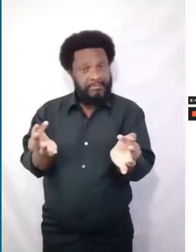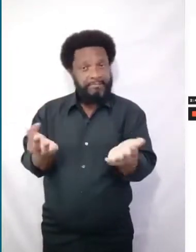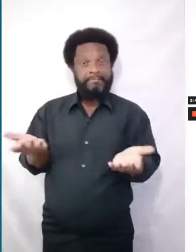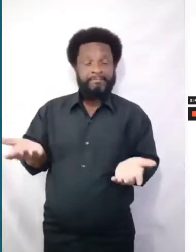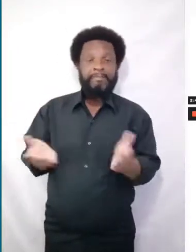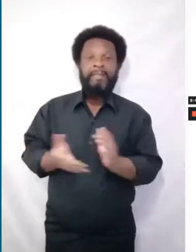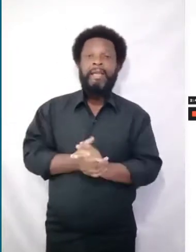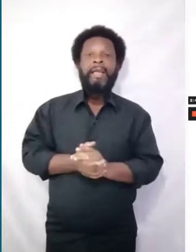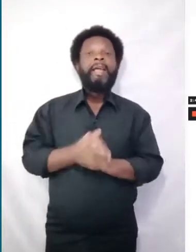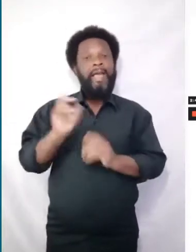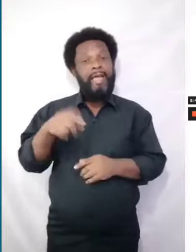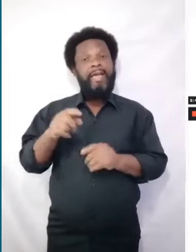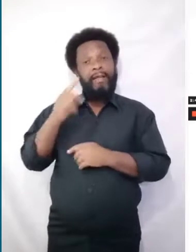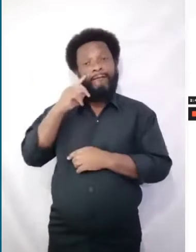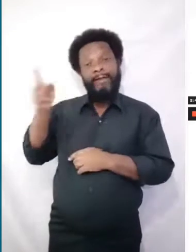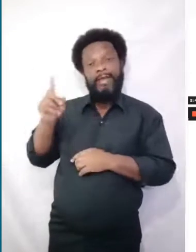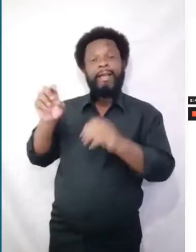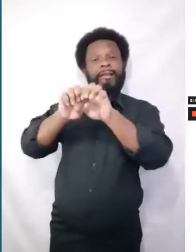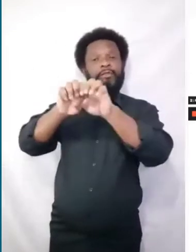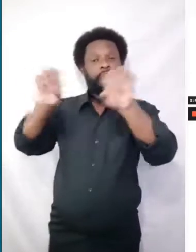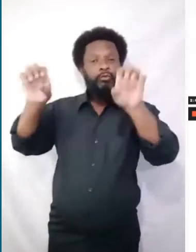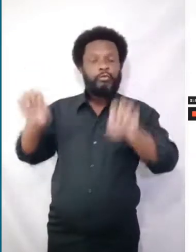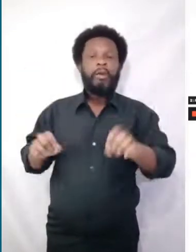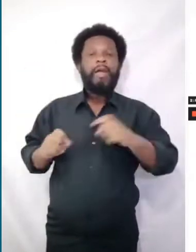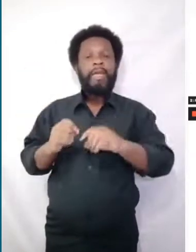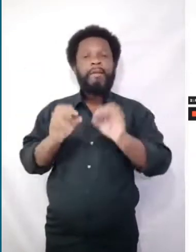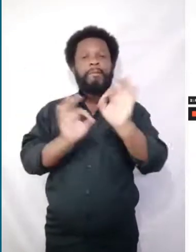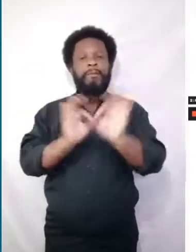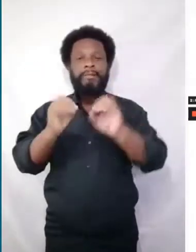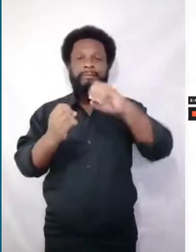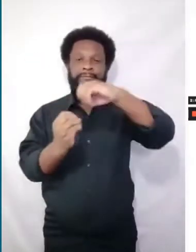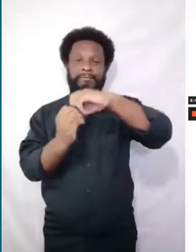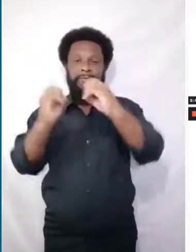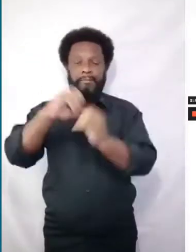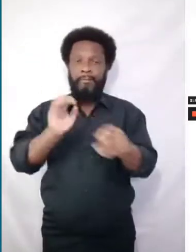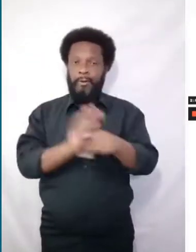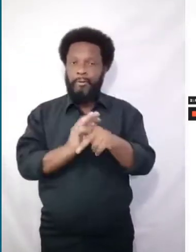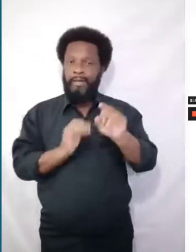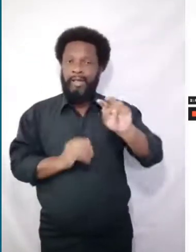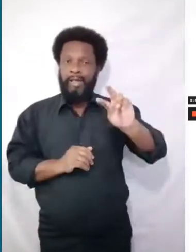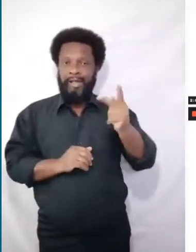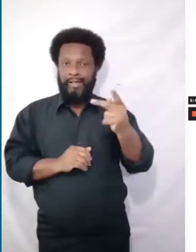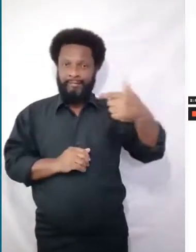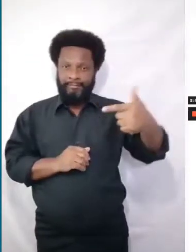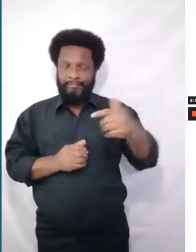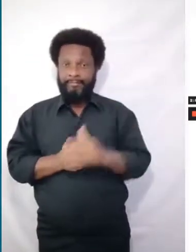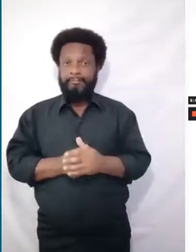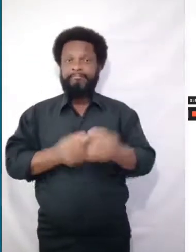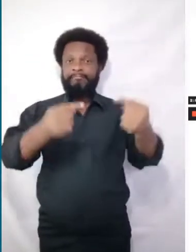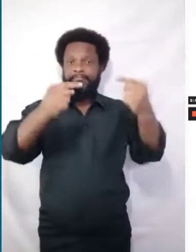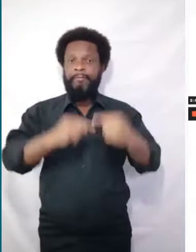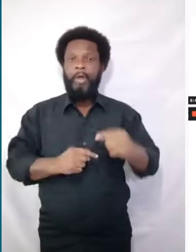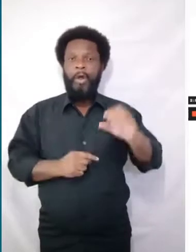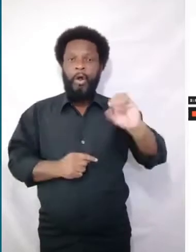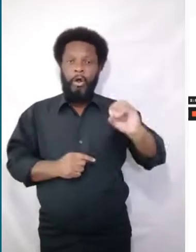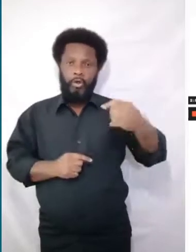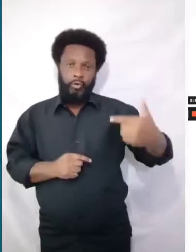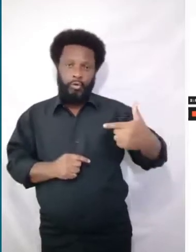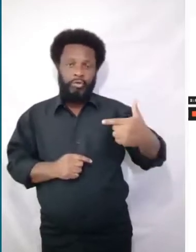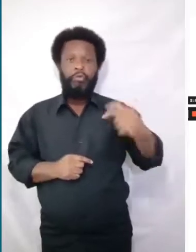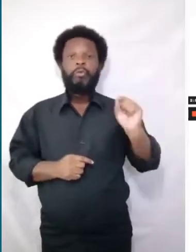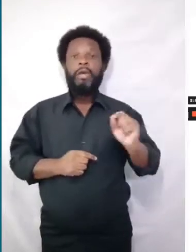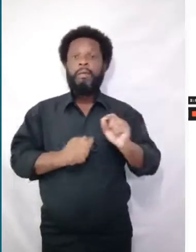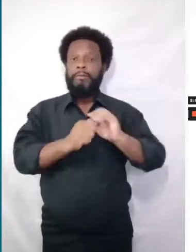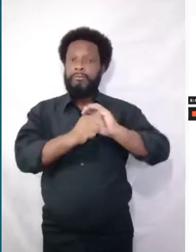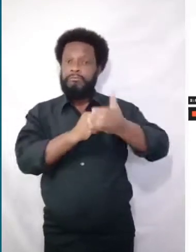certo? Aqui é a fórmula eletrônica e essa é a fórmula estrutural que vai fornecer aí a geometria do H2. Bem,